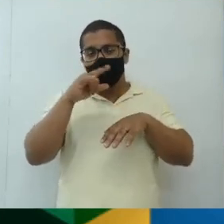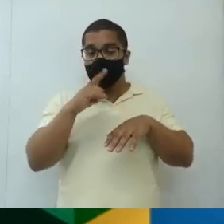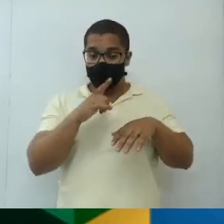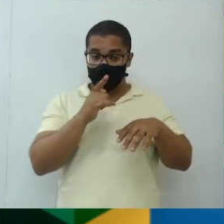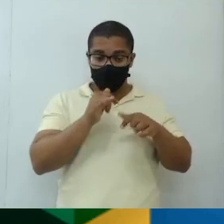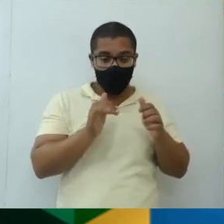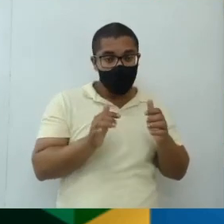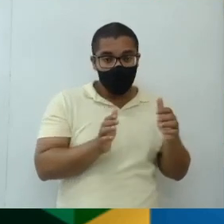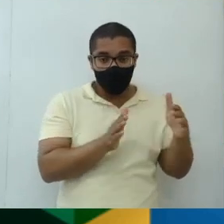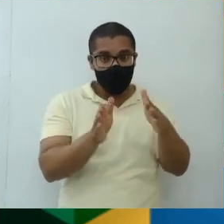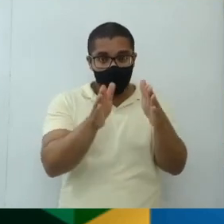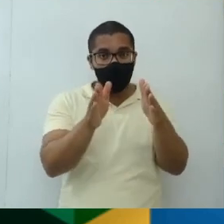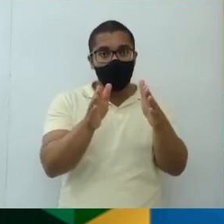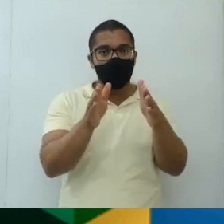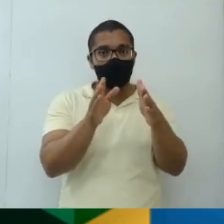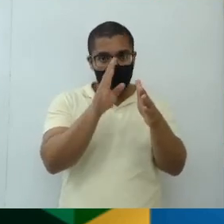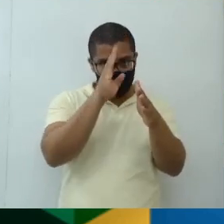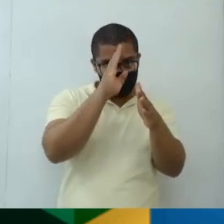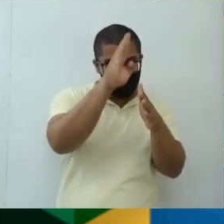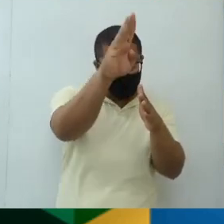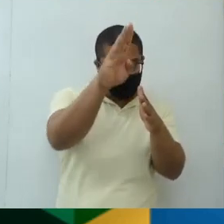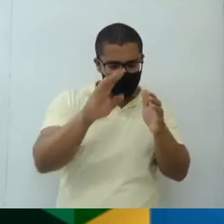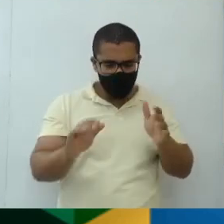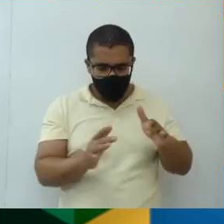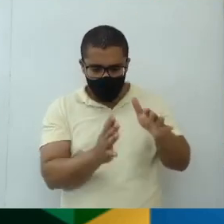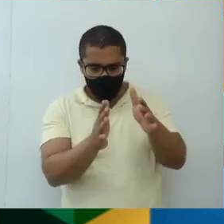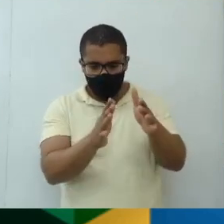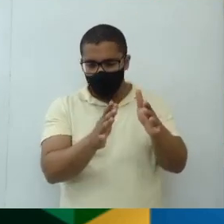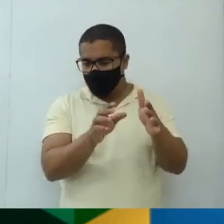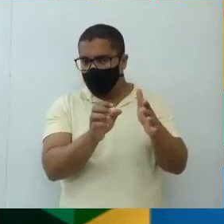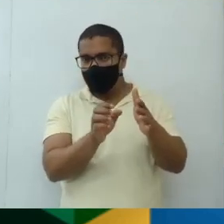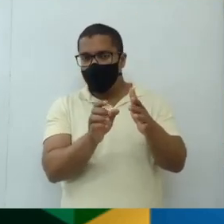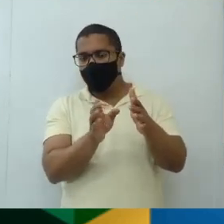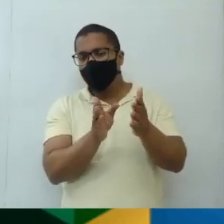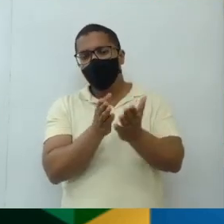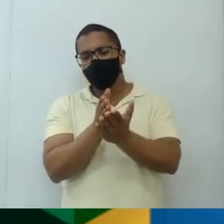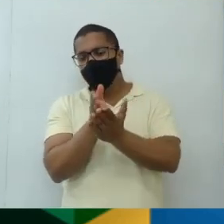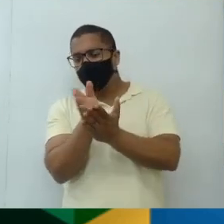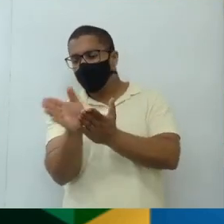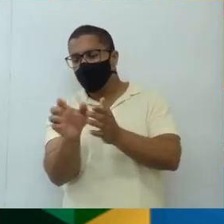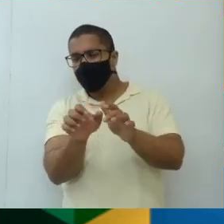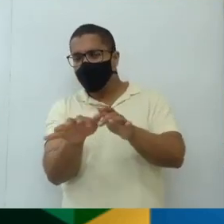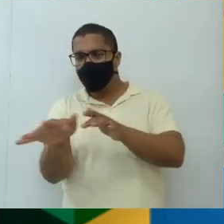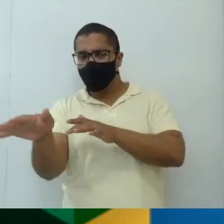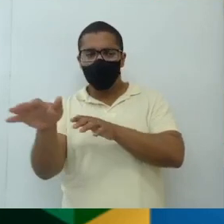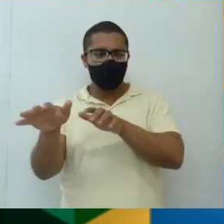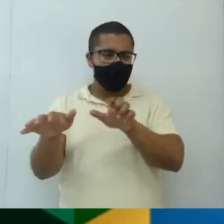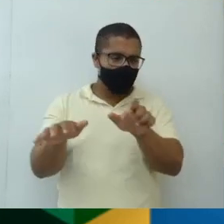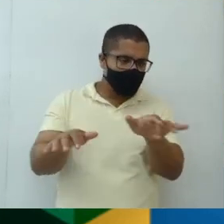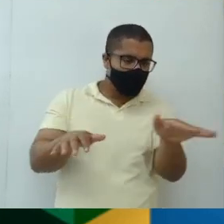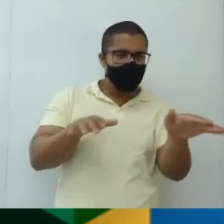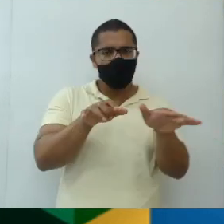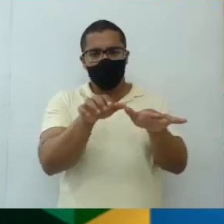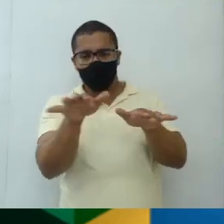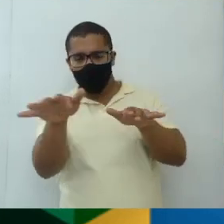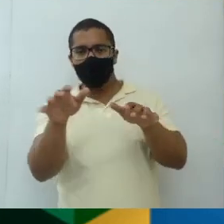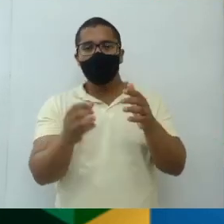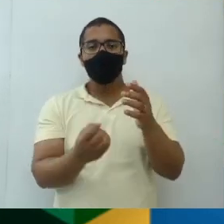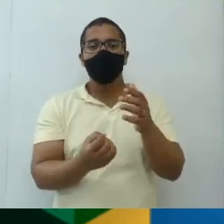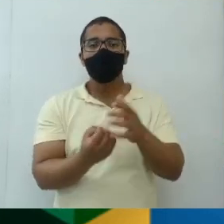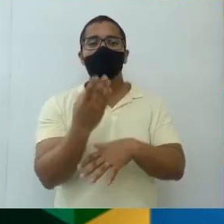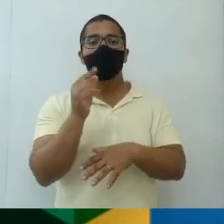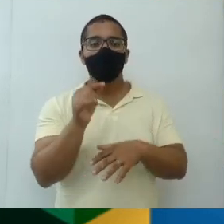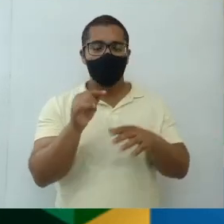o rio principal e seus afluentes E subafluentes que juntos formam uma